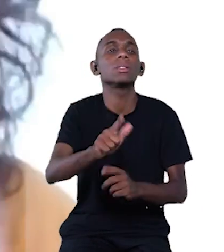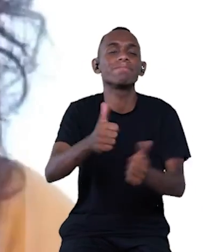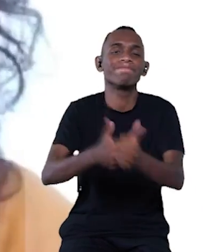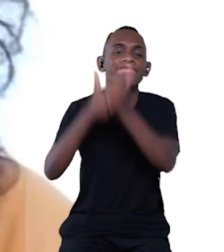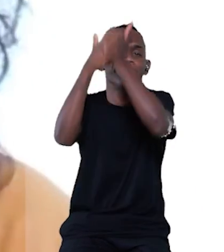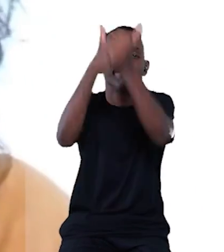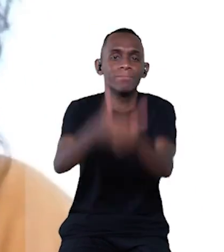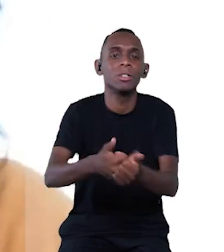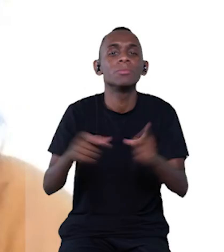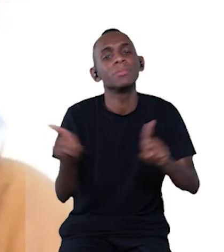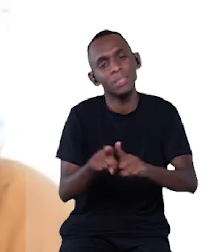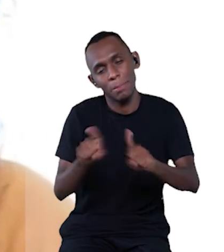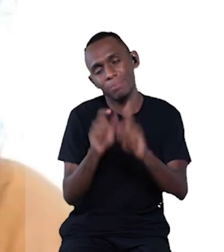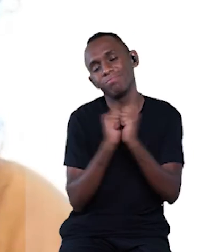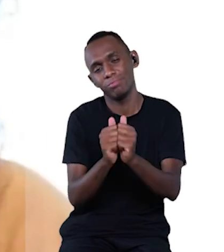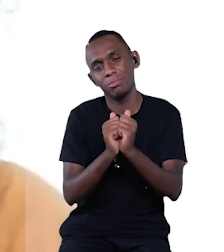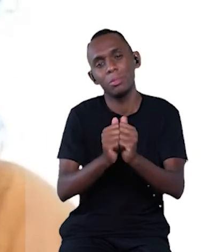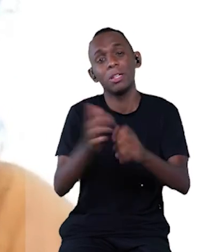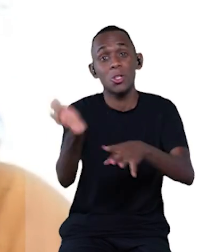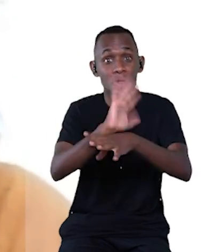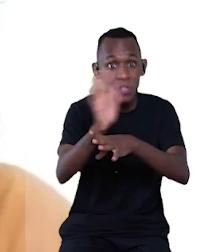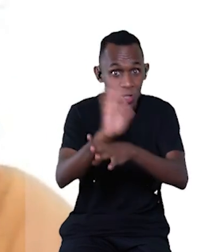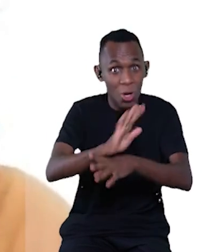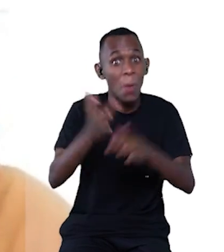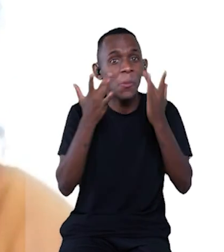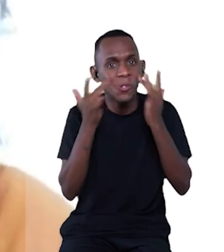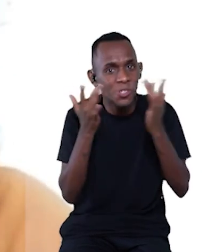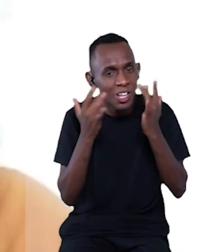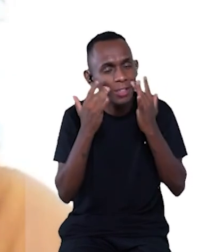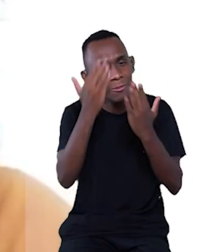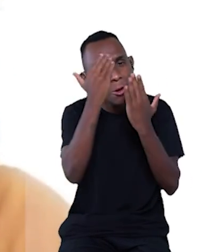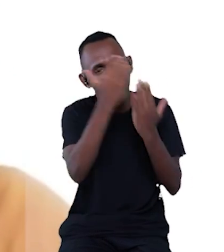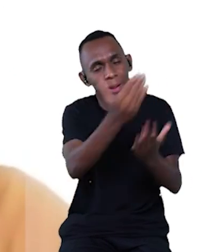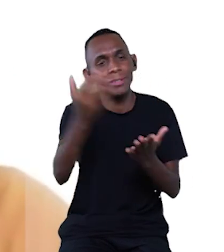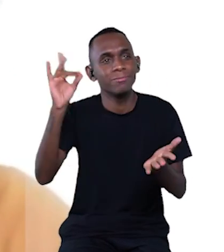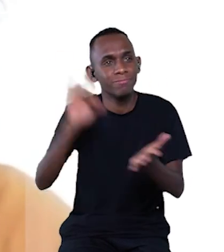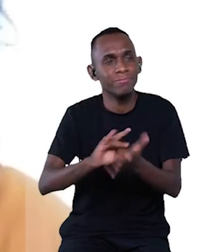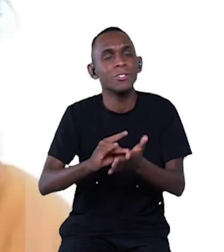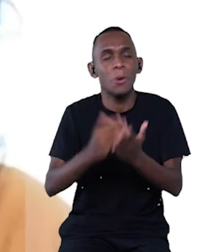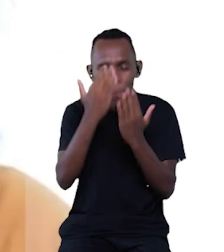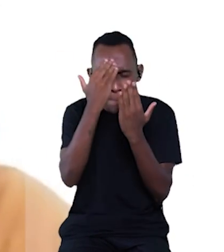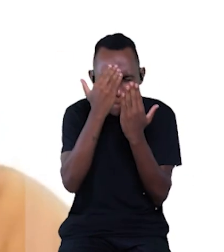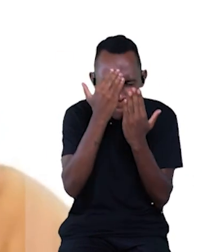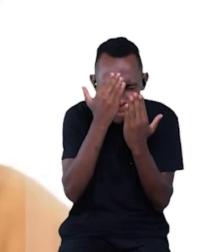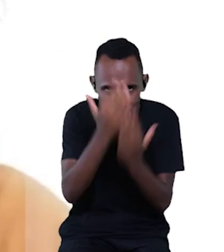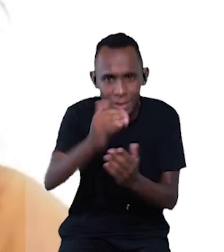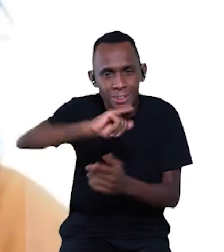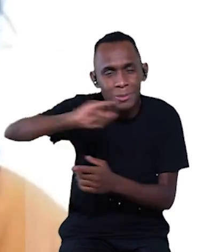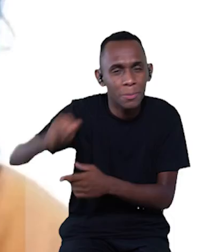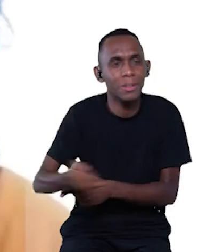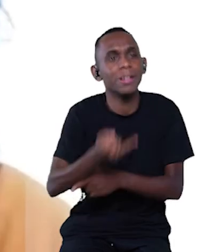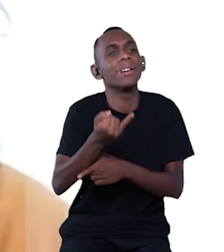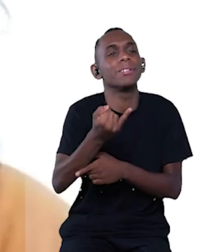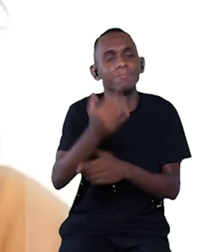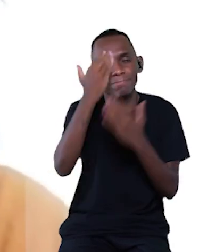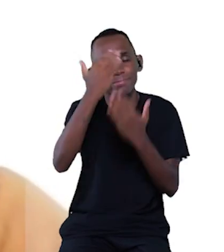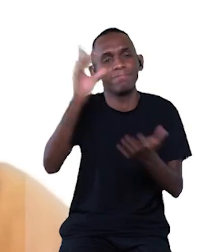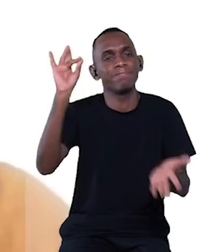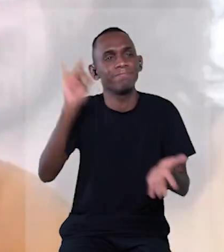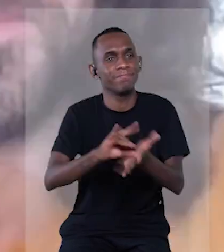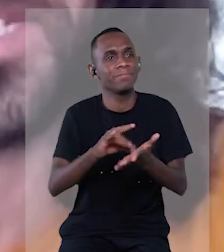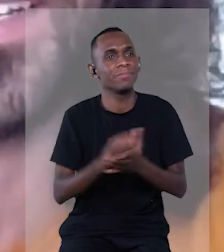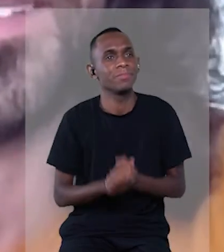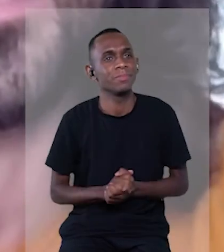vocês possam acompanhar também, no cinema, no teatro. Muito obrigado mesmo, valeu, gente, muito